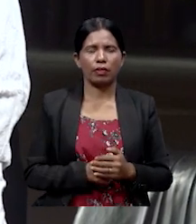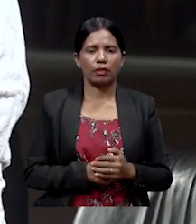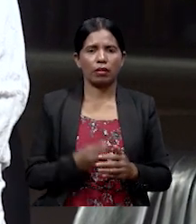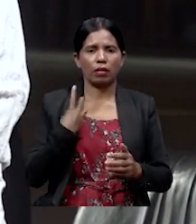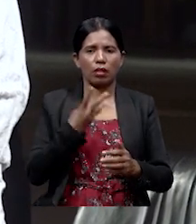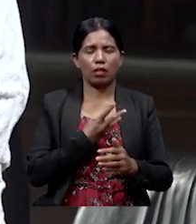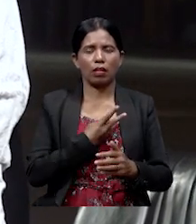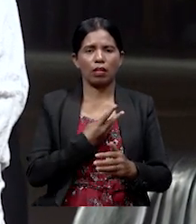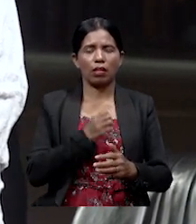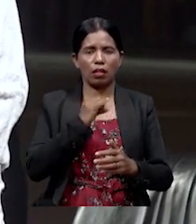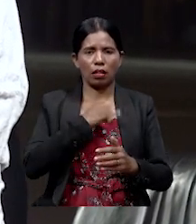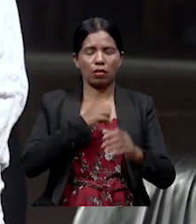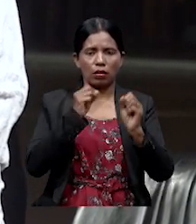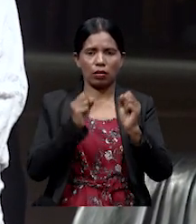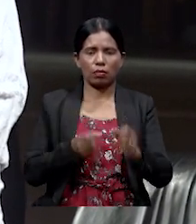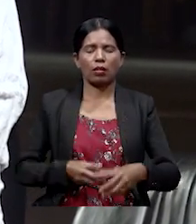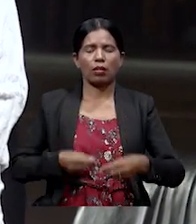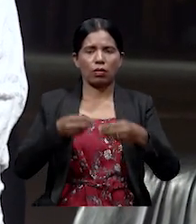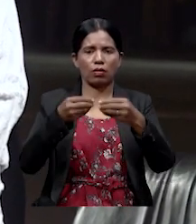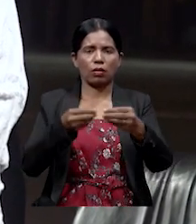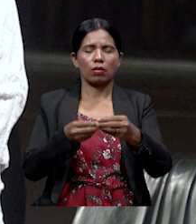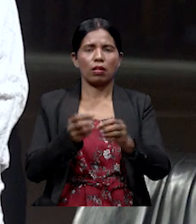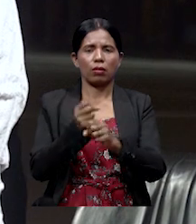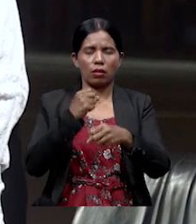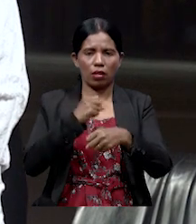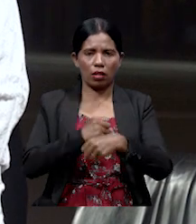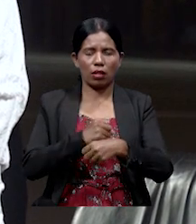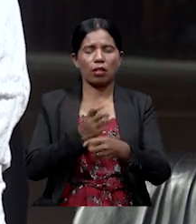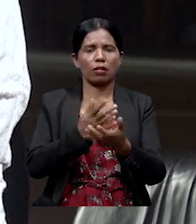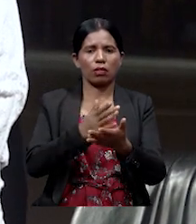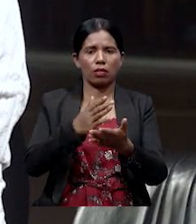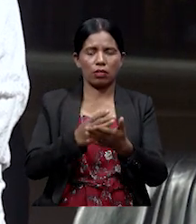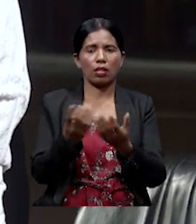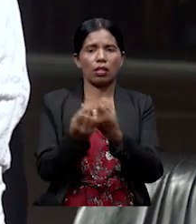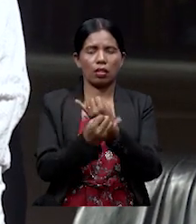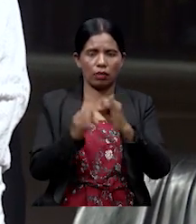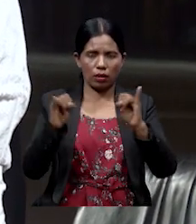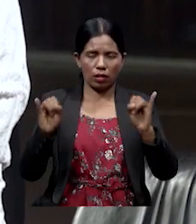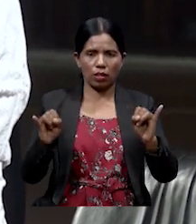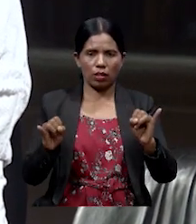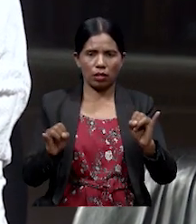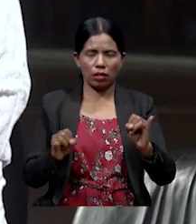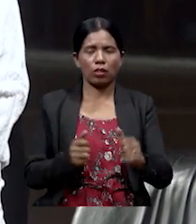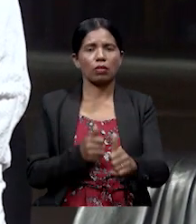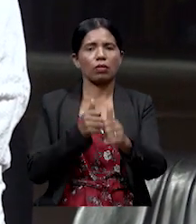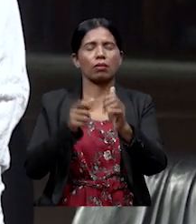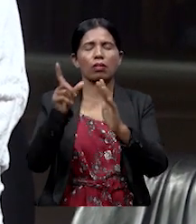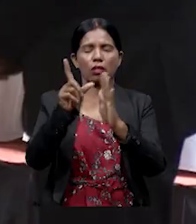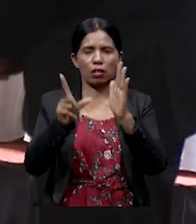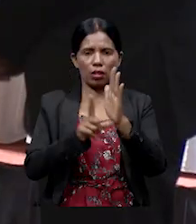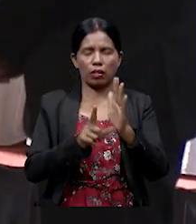capacidades à defesa e consolidação da independência e das unidades